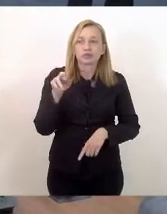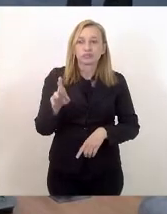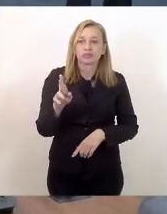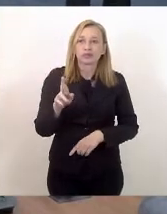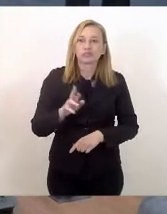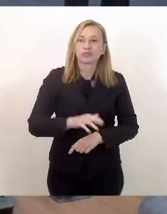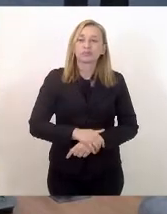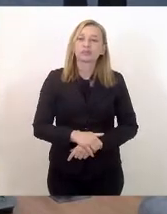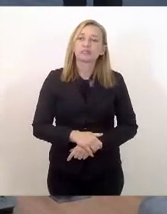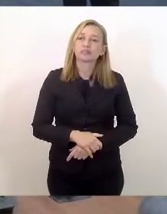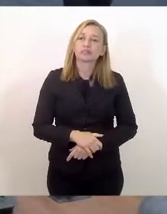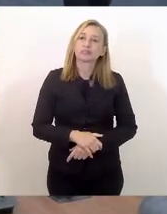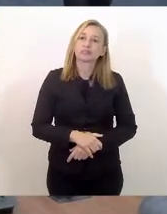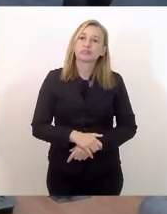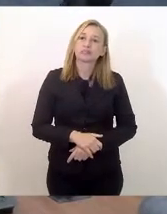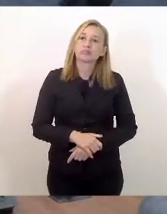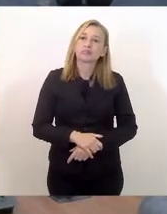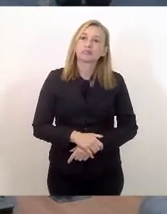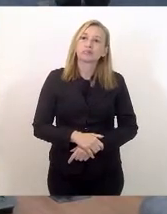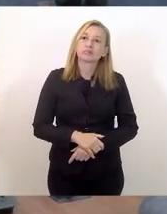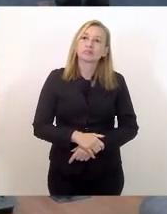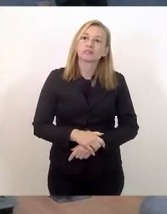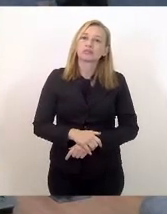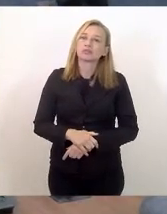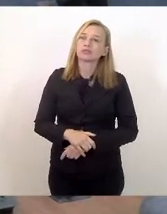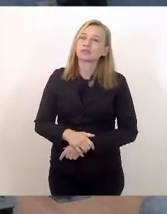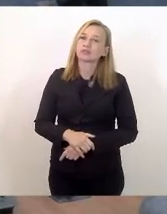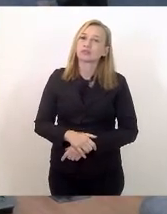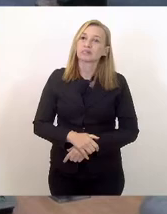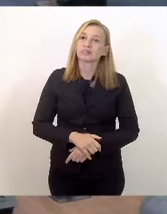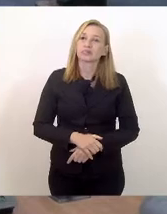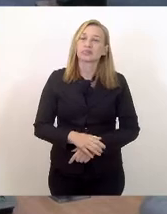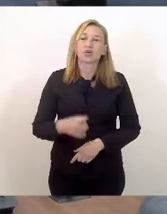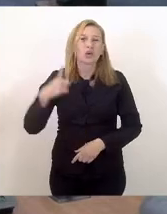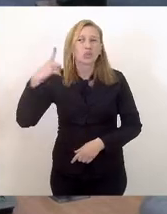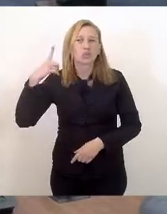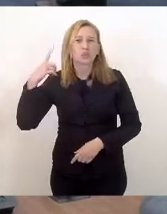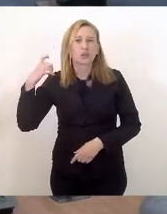Itens. Tributária. Como o Congresso tem